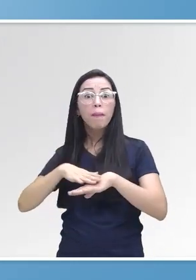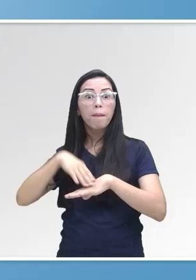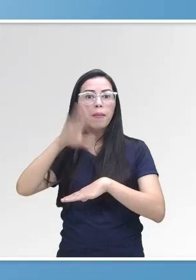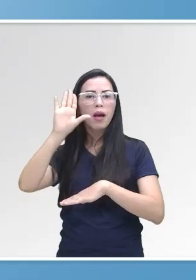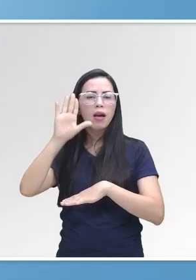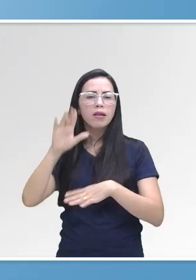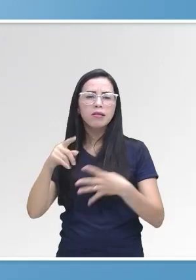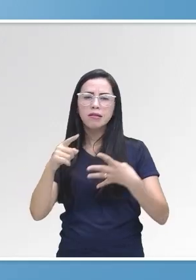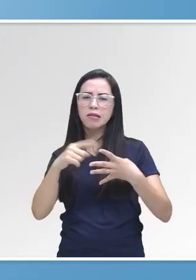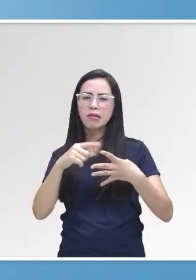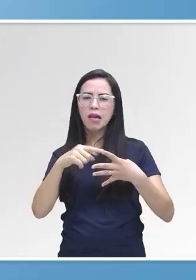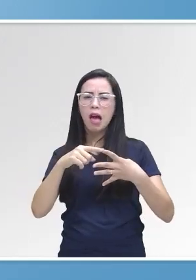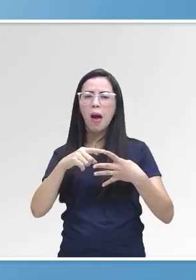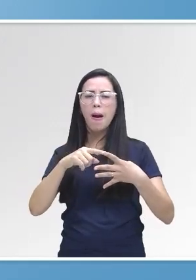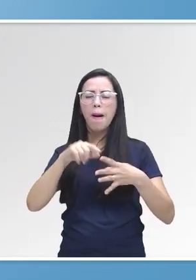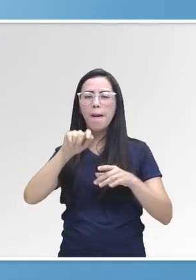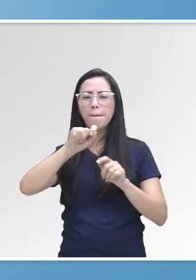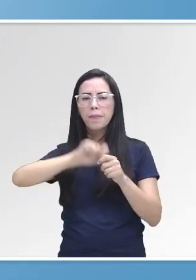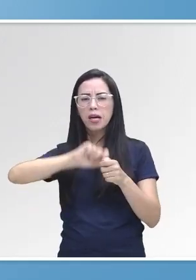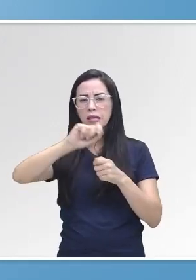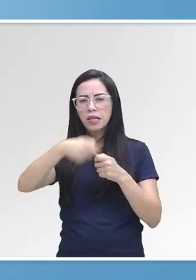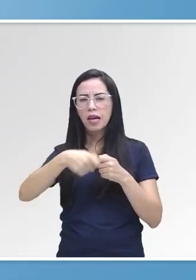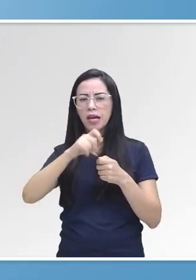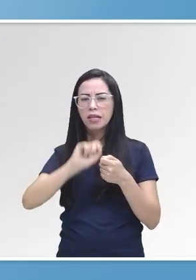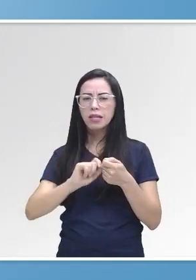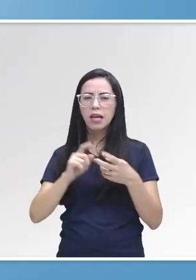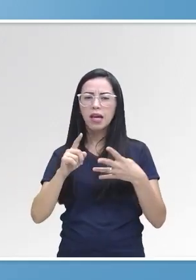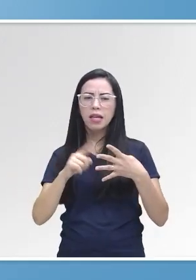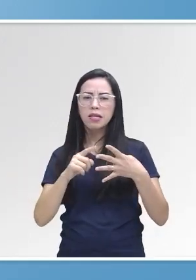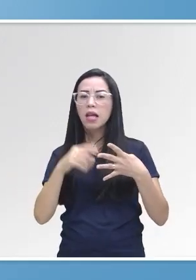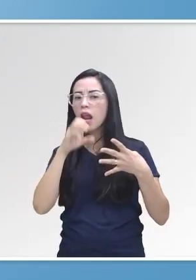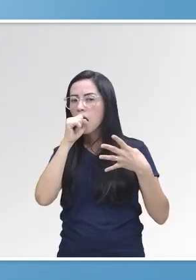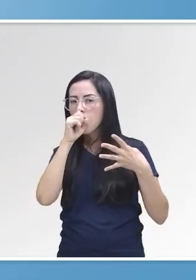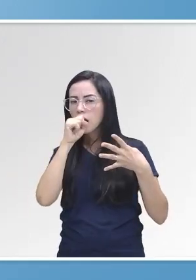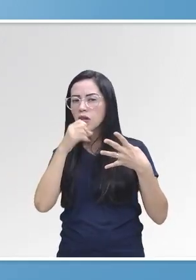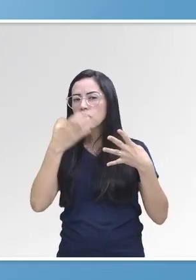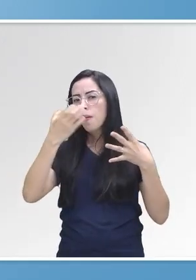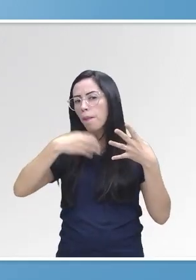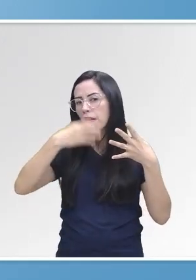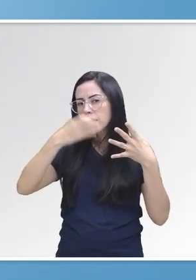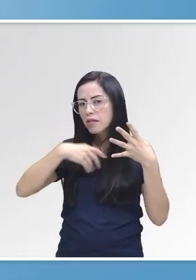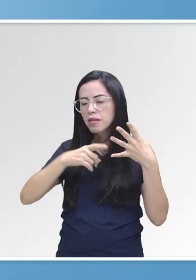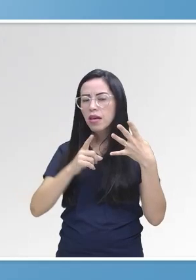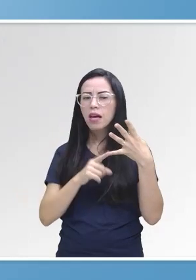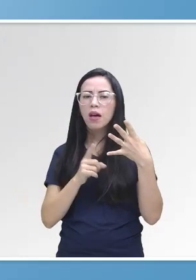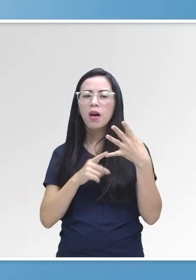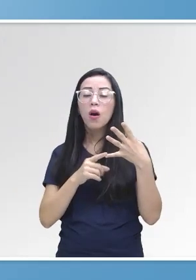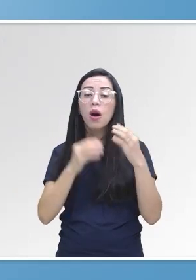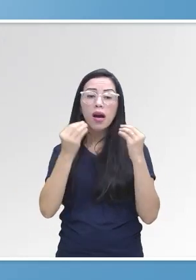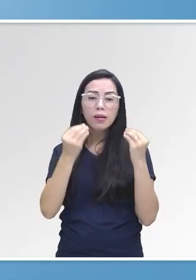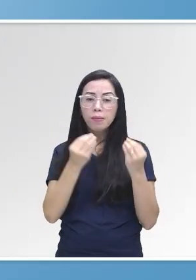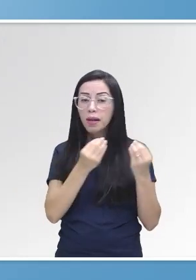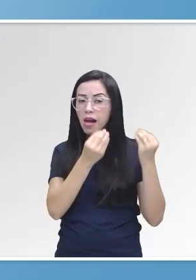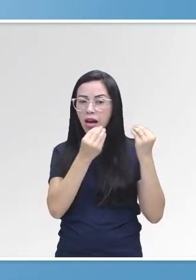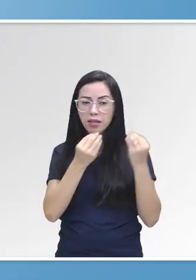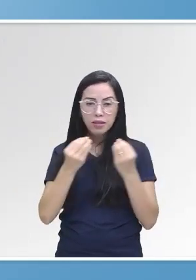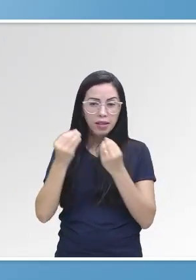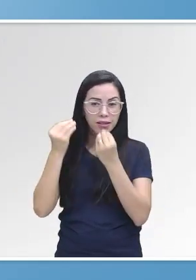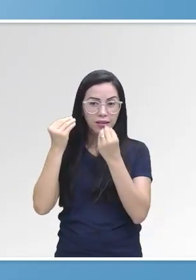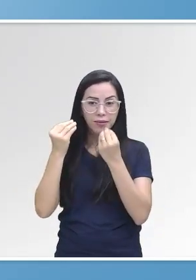a banana B laranja cê maçã de melancia